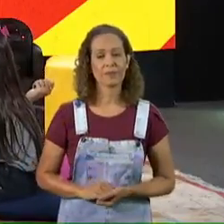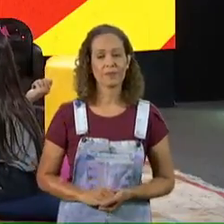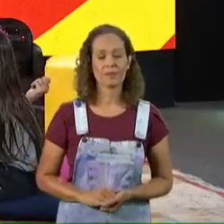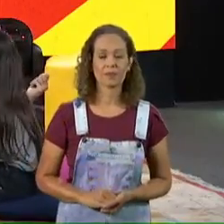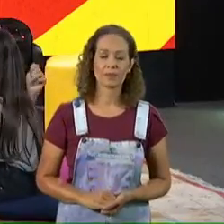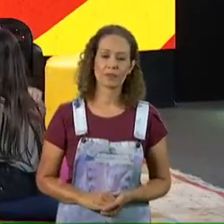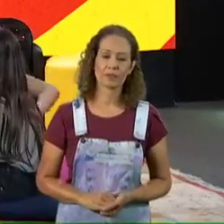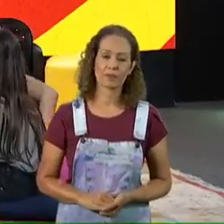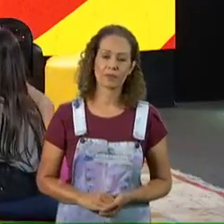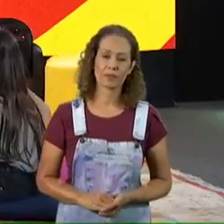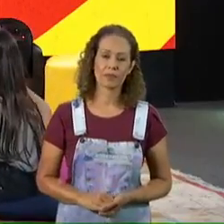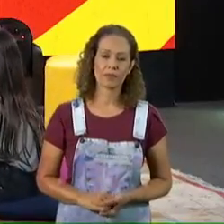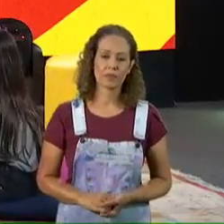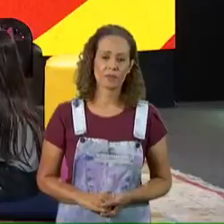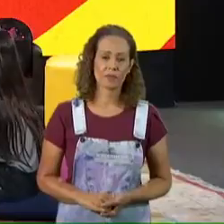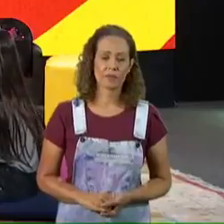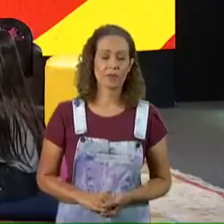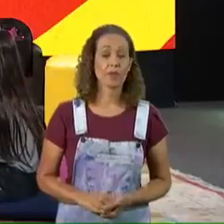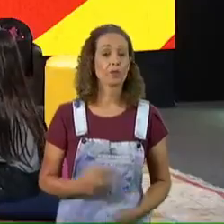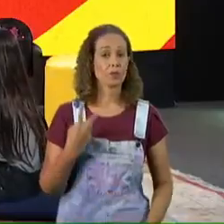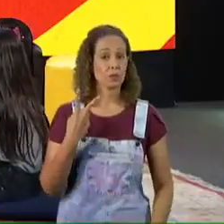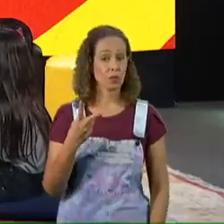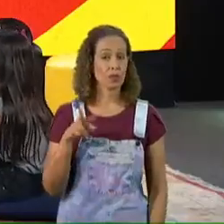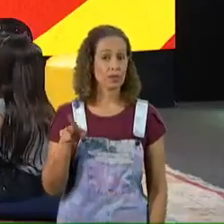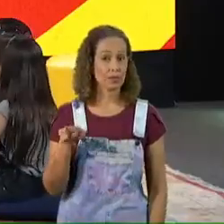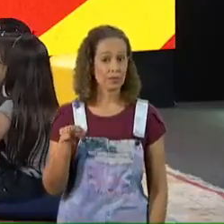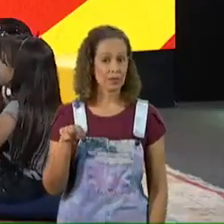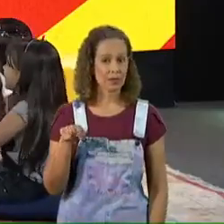também. Olha só. Dois irmãos.